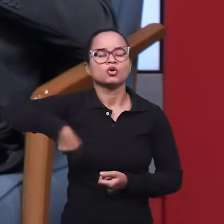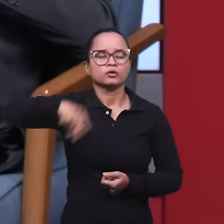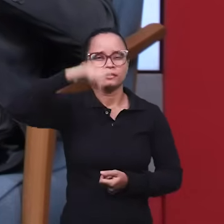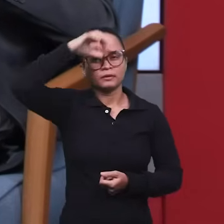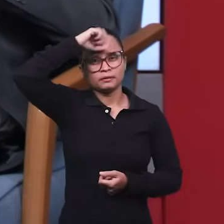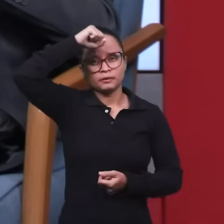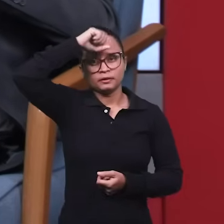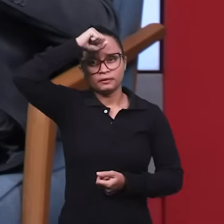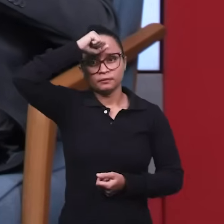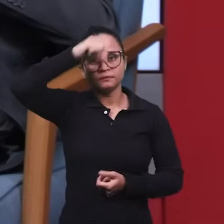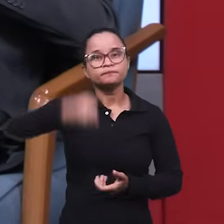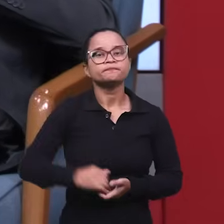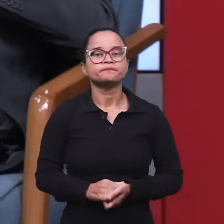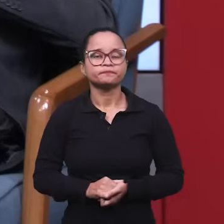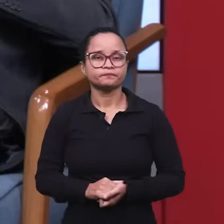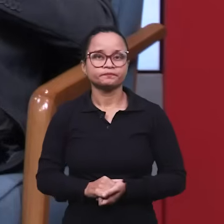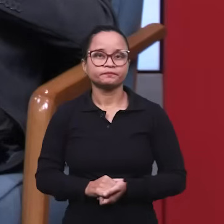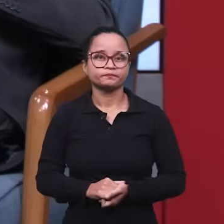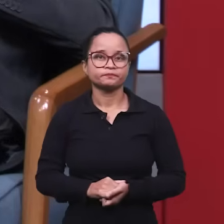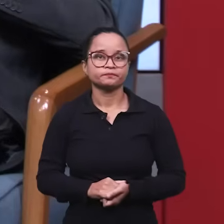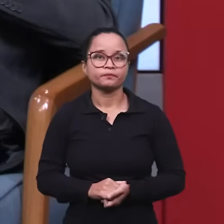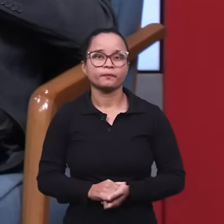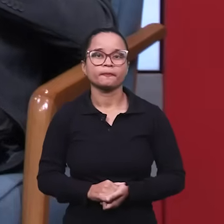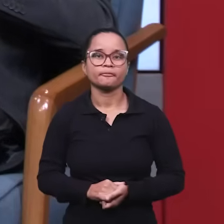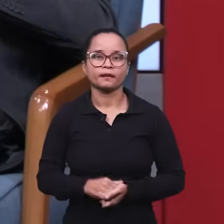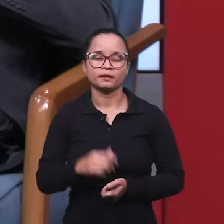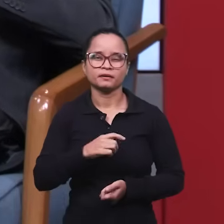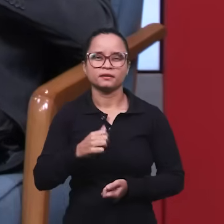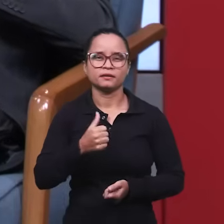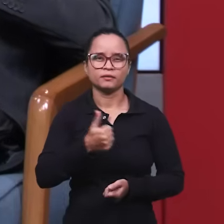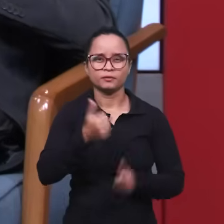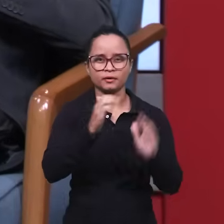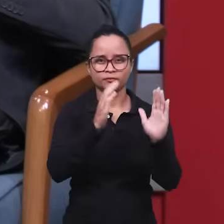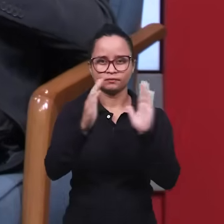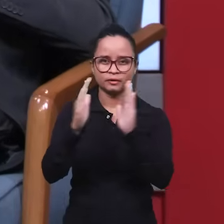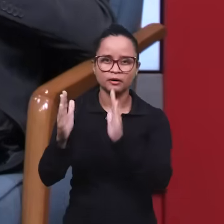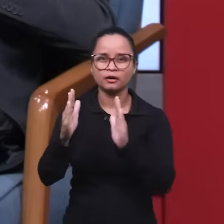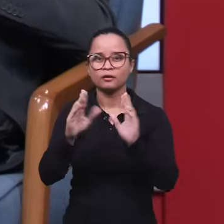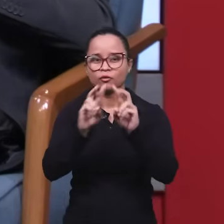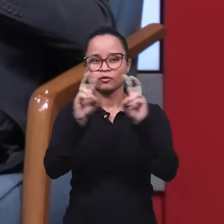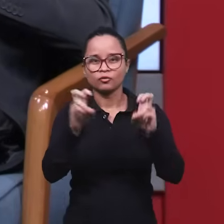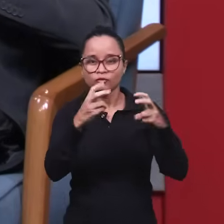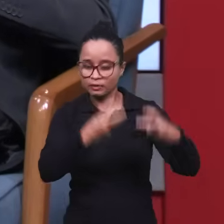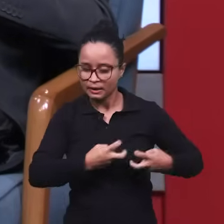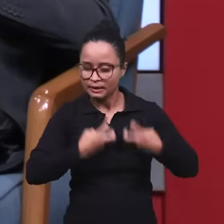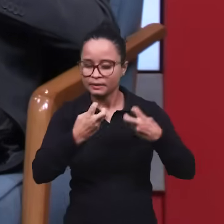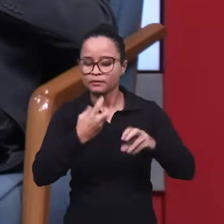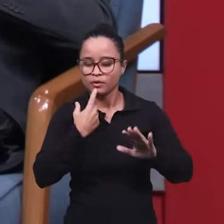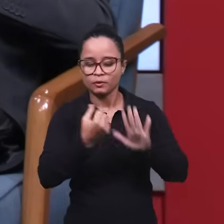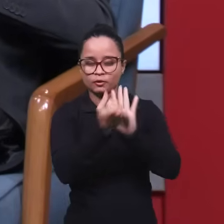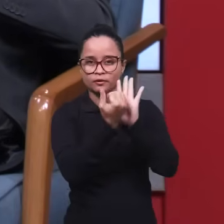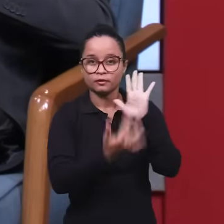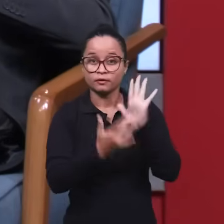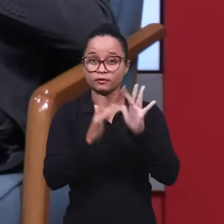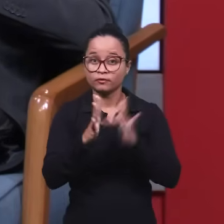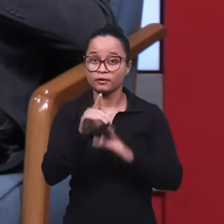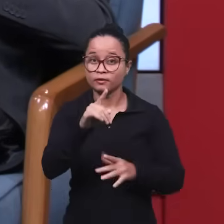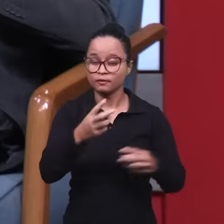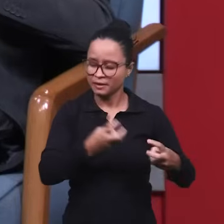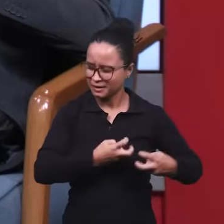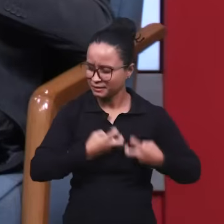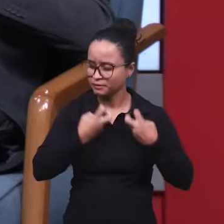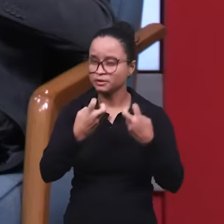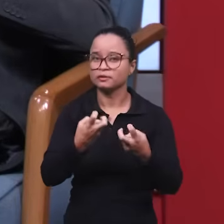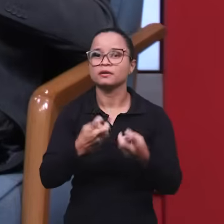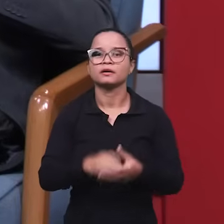quando nós aprendemos isso nos nossos primeiros episódios sobre o clamor pelo sangue de Jesus, Quando você clama pelo sangue de Jesus,